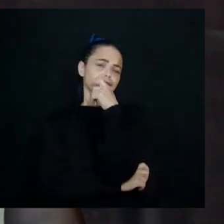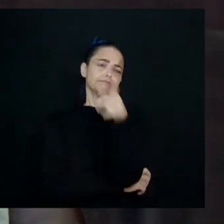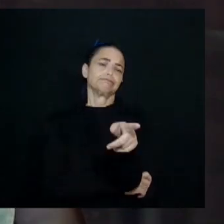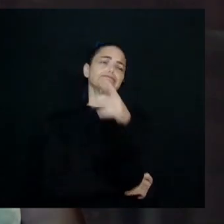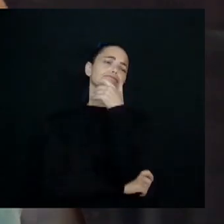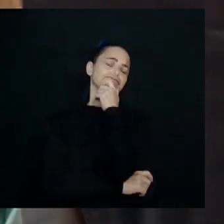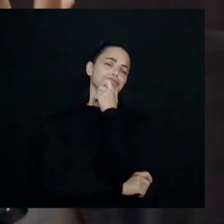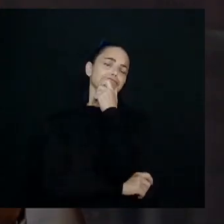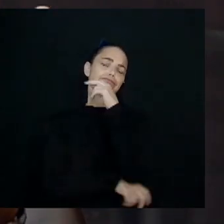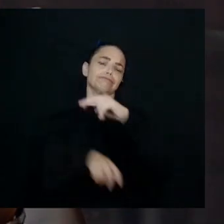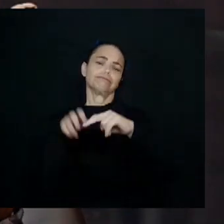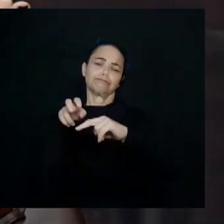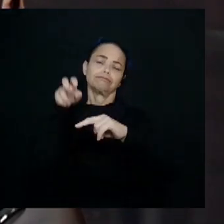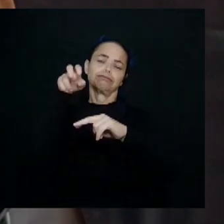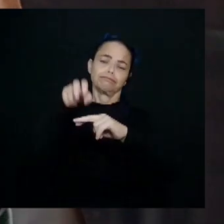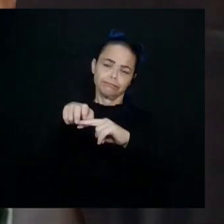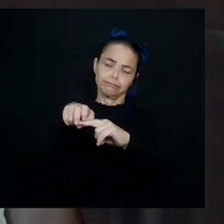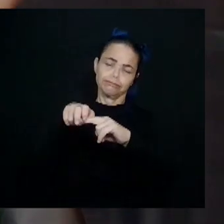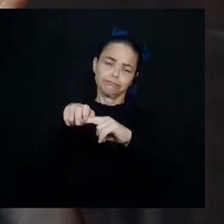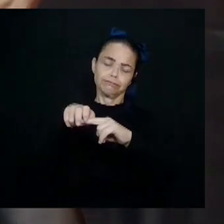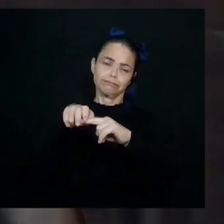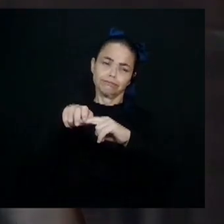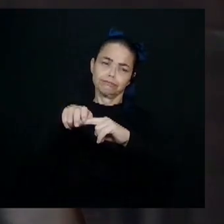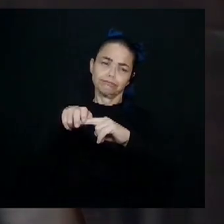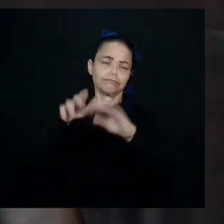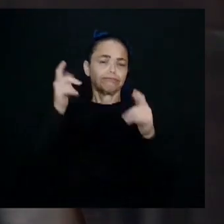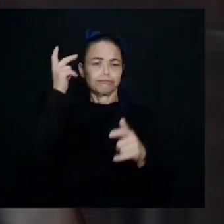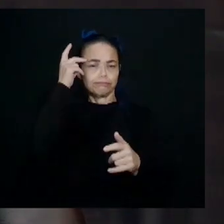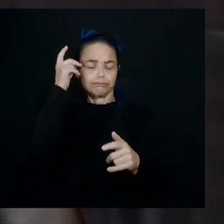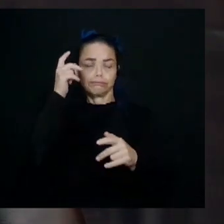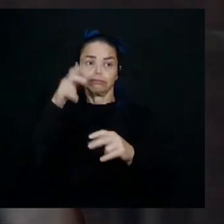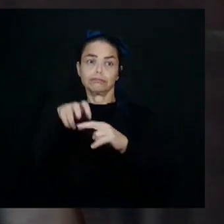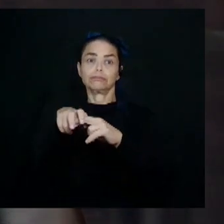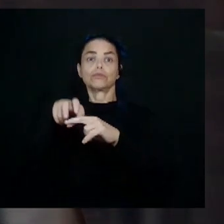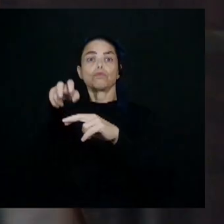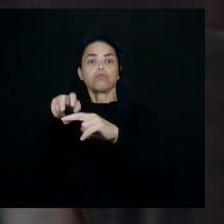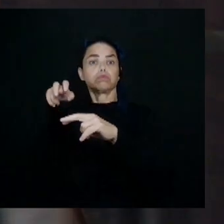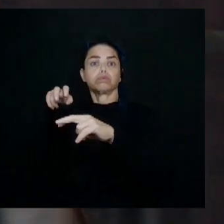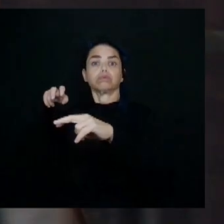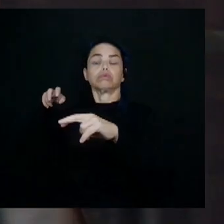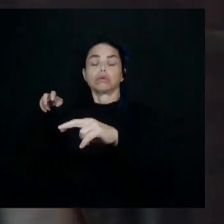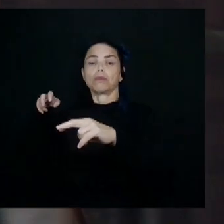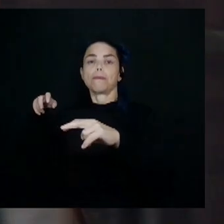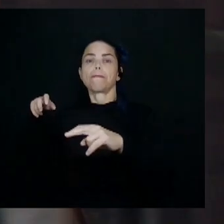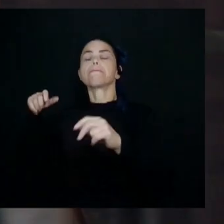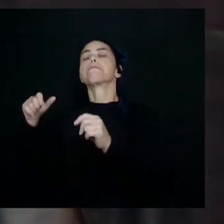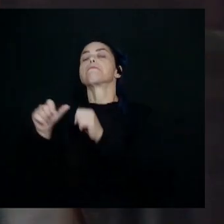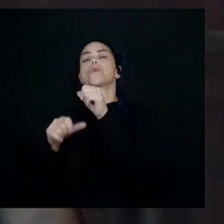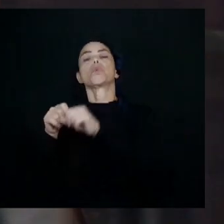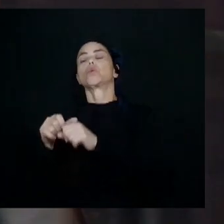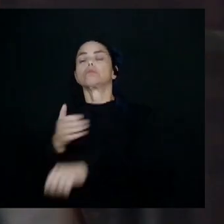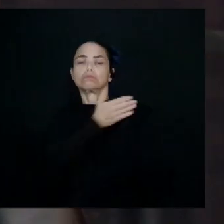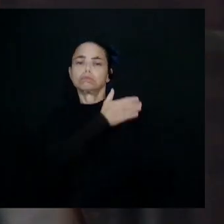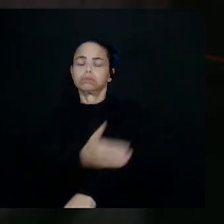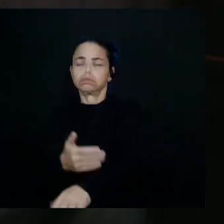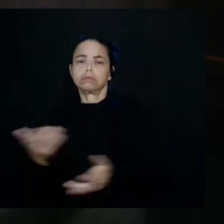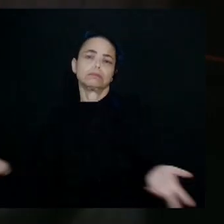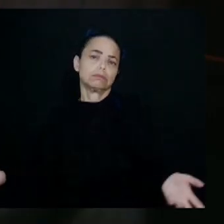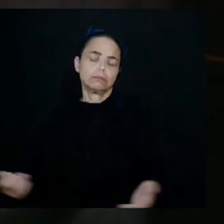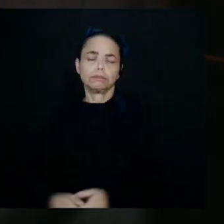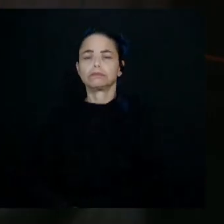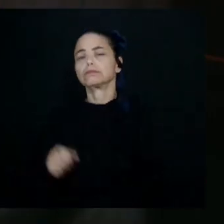frente, sem capuz, e de repente ela mudou esse comportamento? O que está acontecendo? Uau,